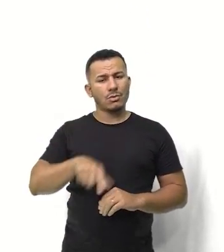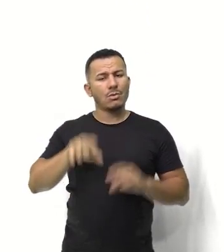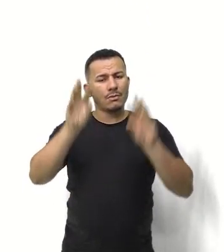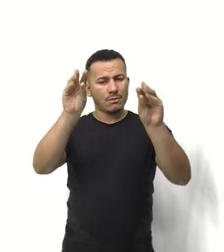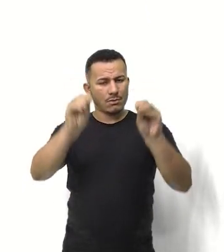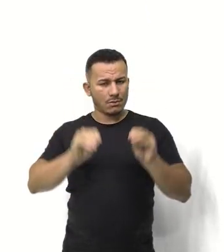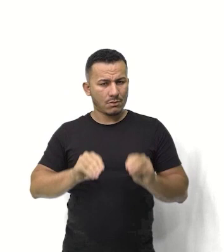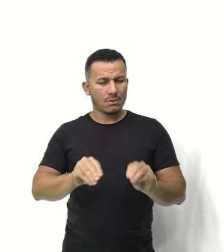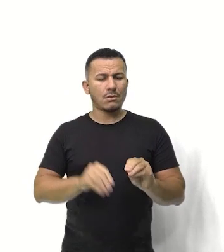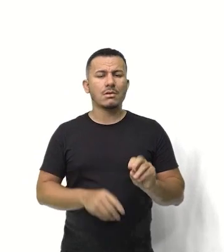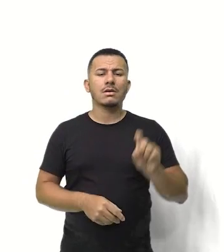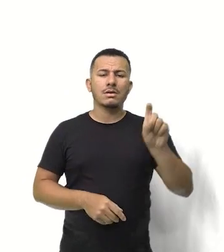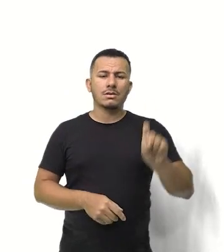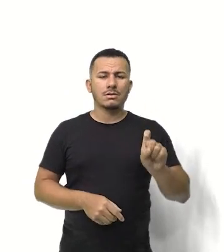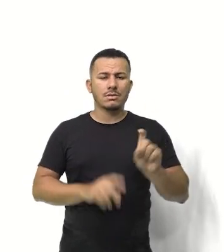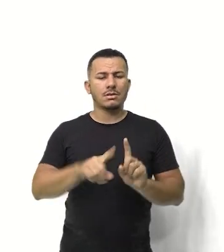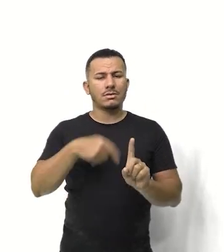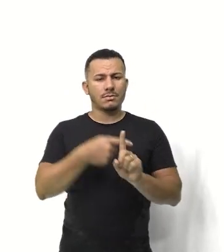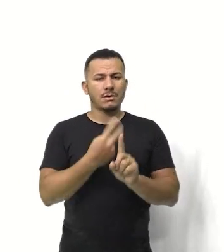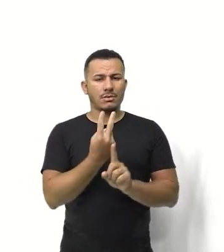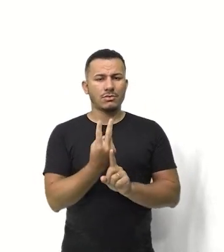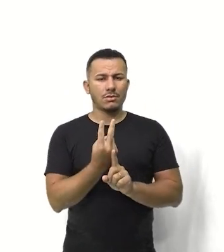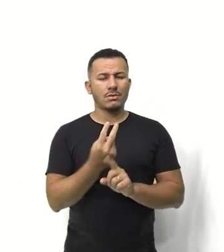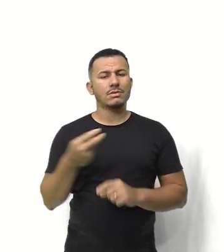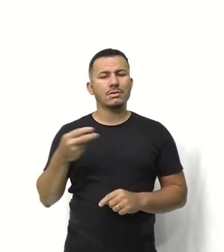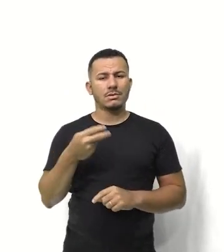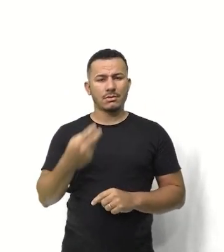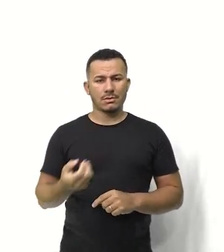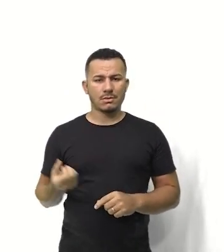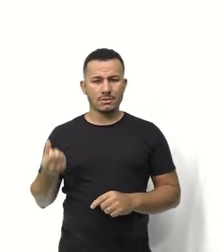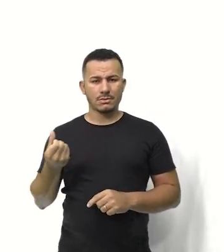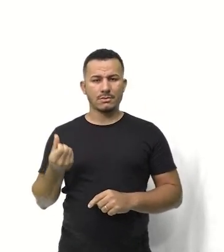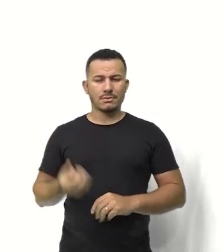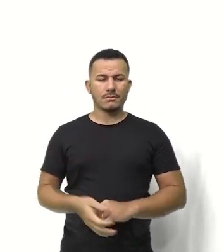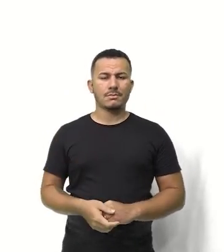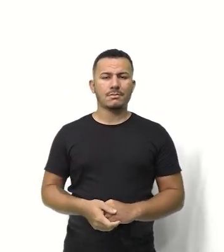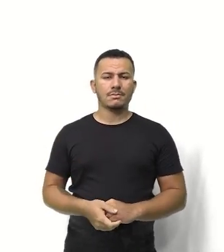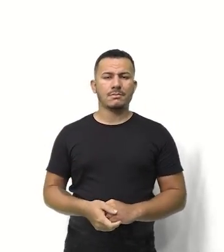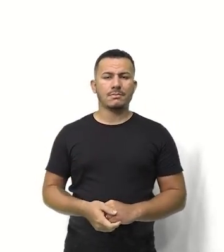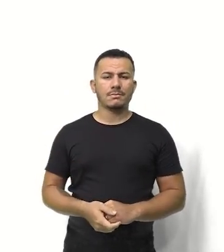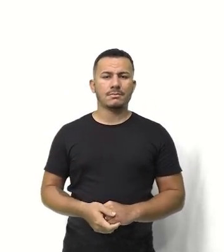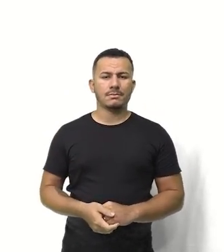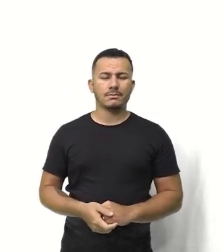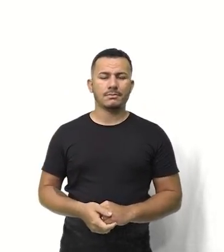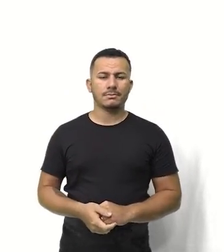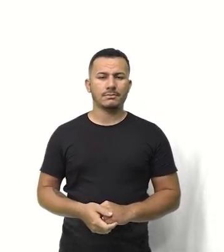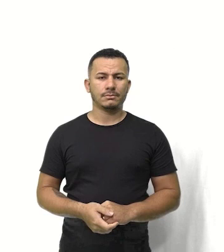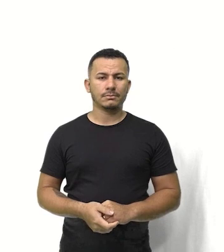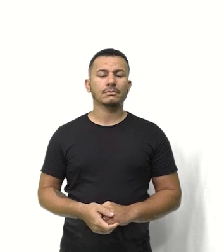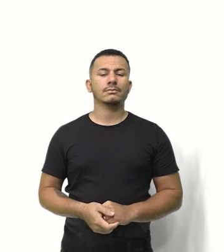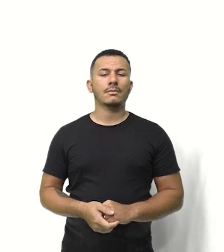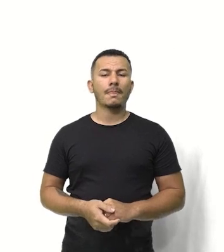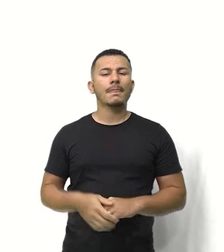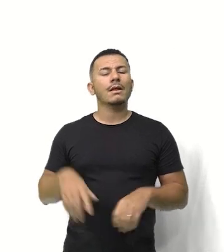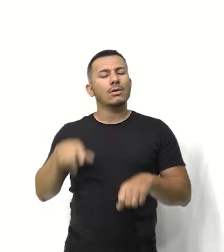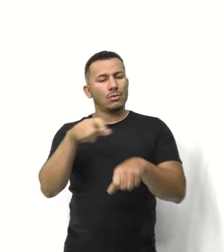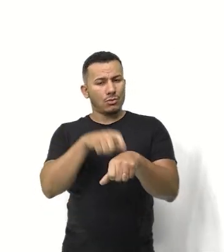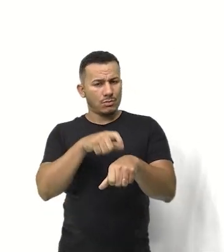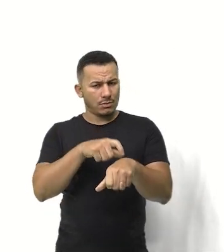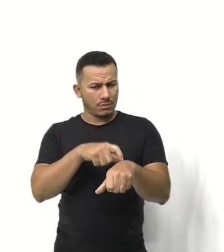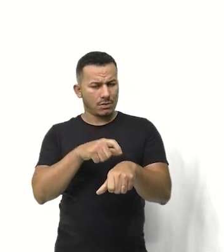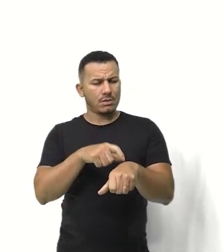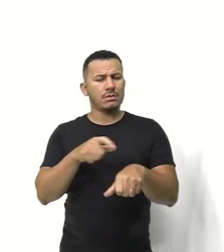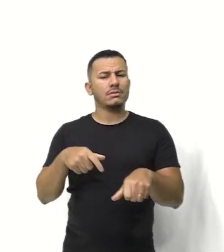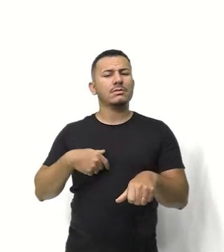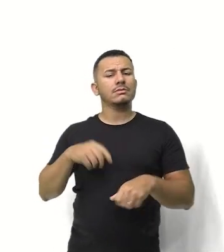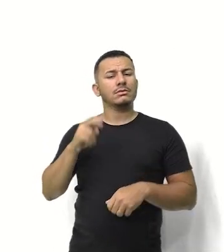x, beleza, x mais 2 é igual a 6. Então,